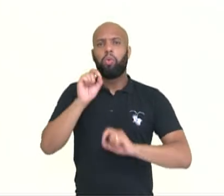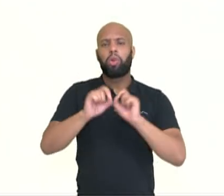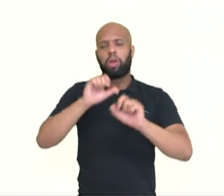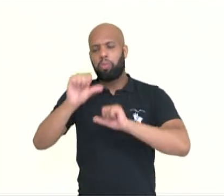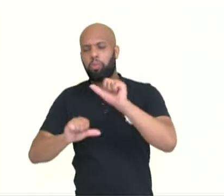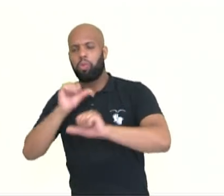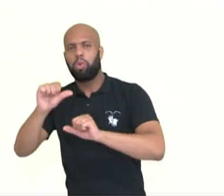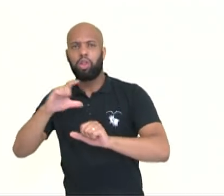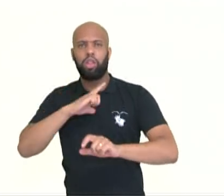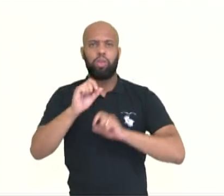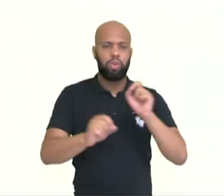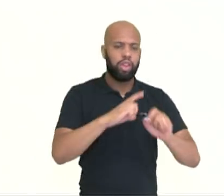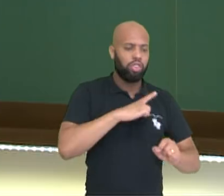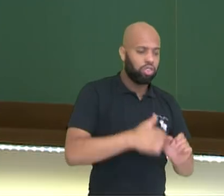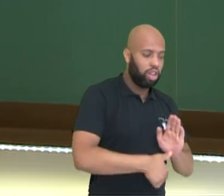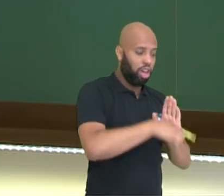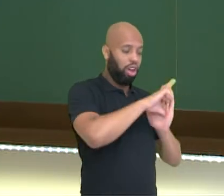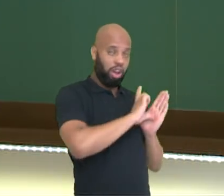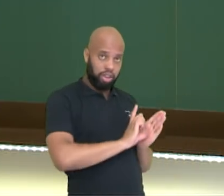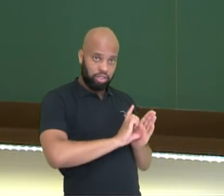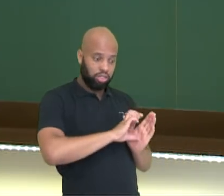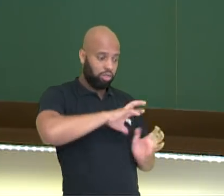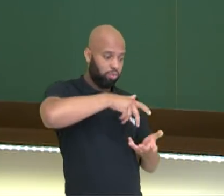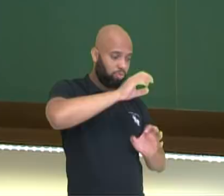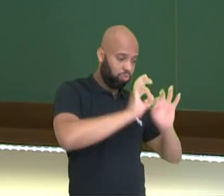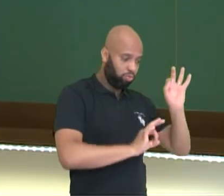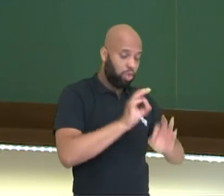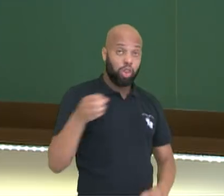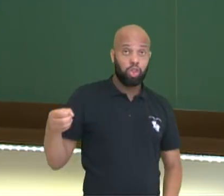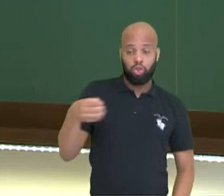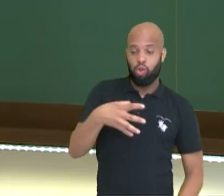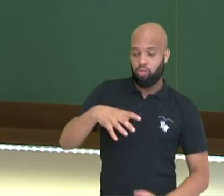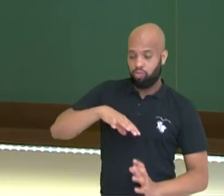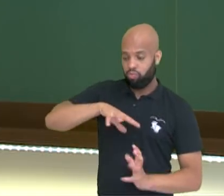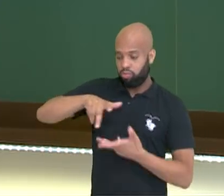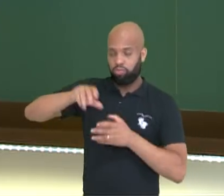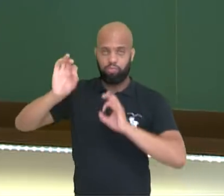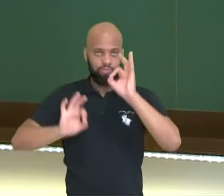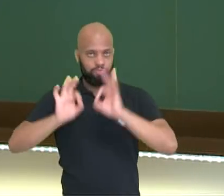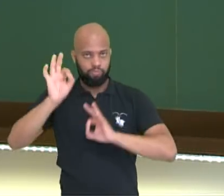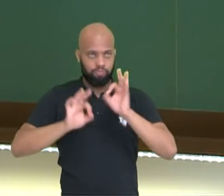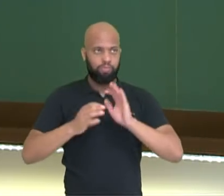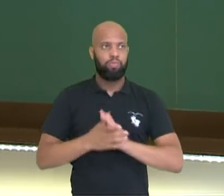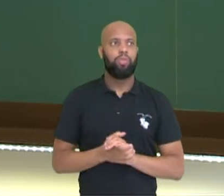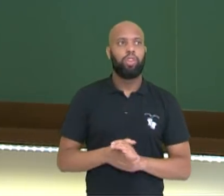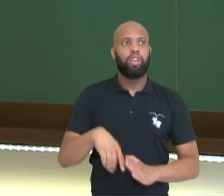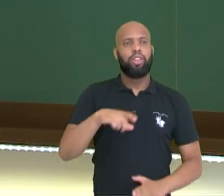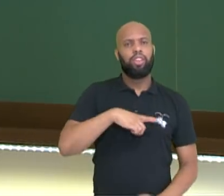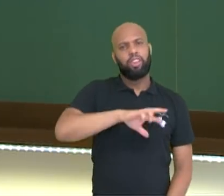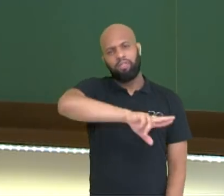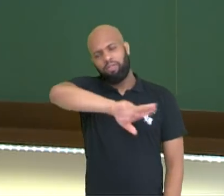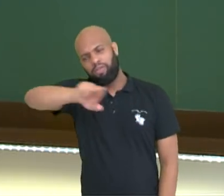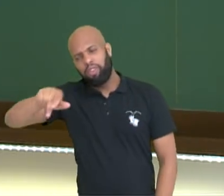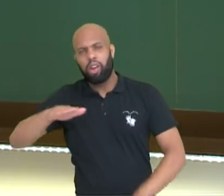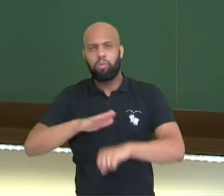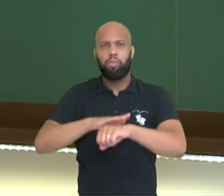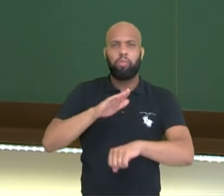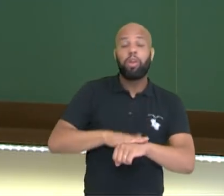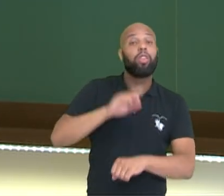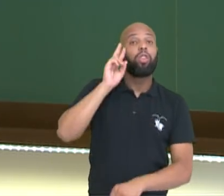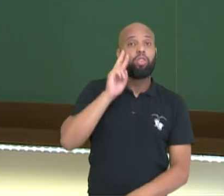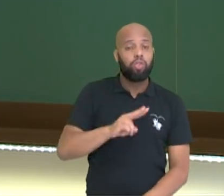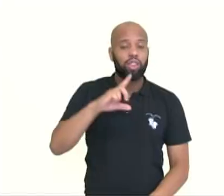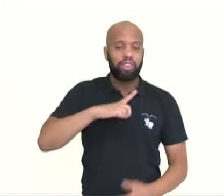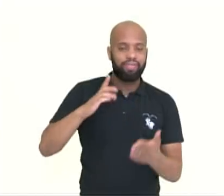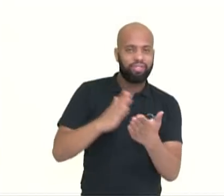mudou entre a velha ordem mundial e a nova ordem mundial? Acompanhe aqui, ó. Tantas vezes ouvimos falar que